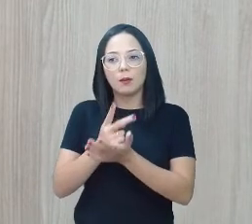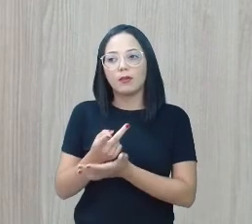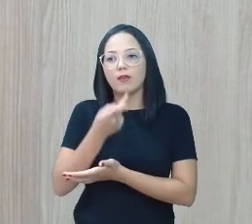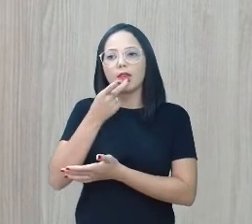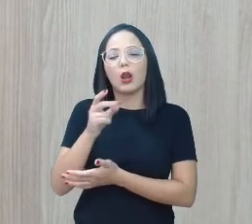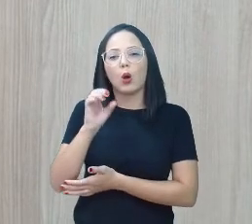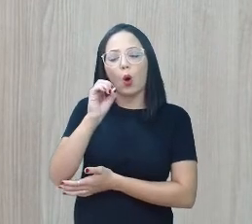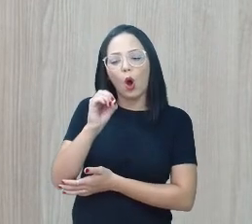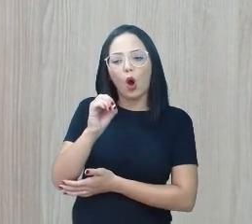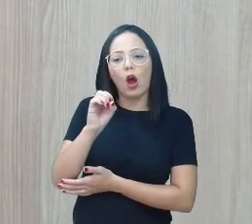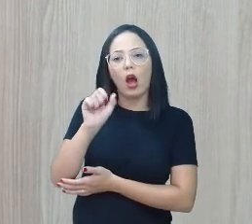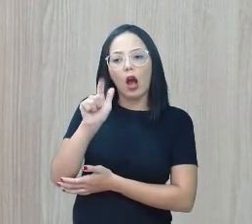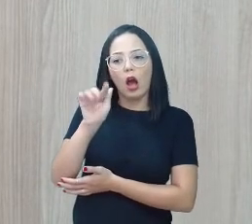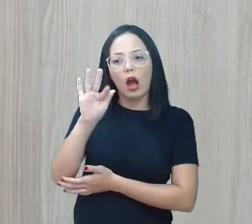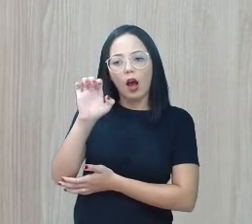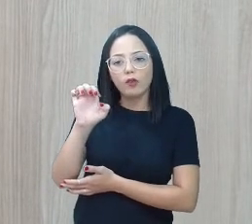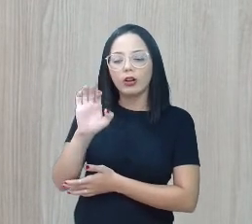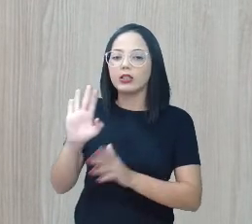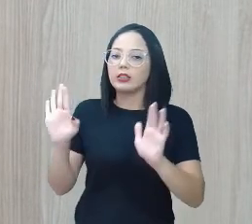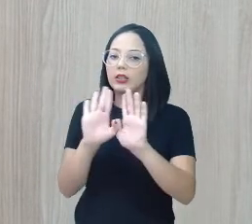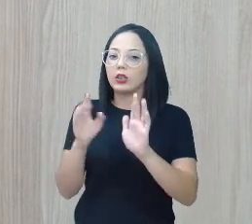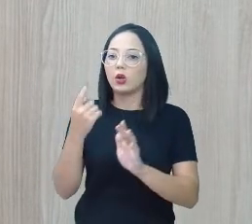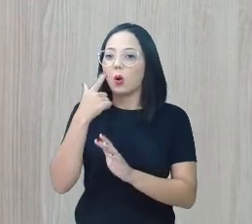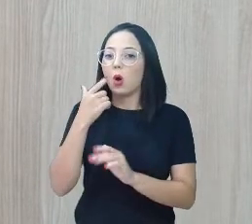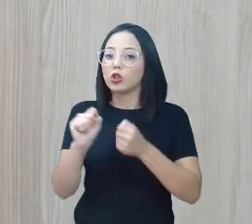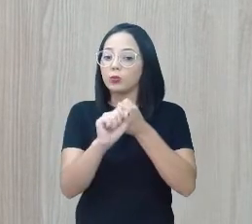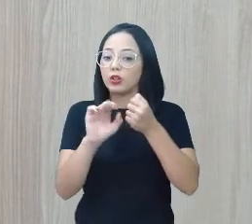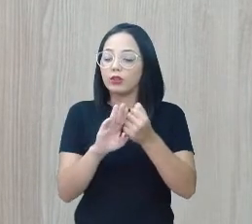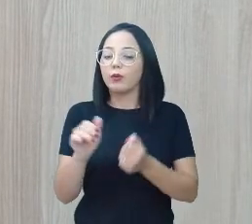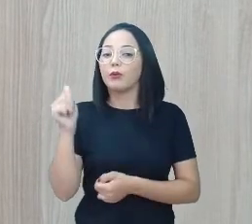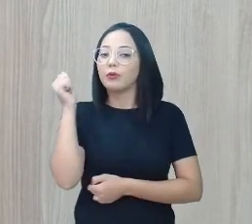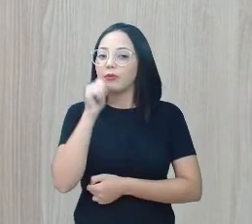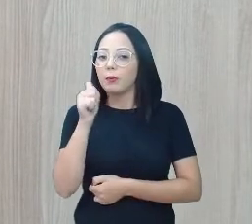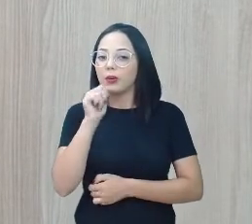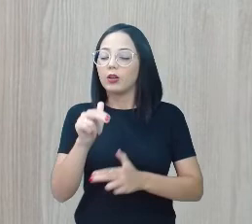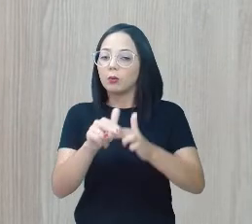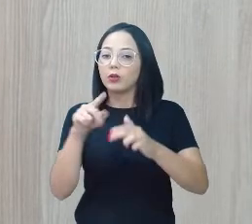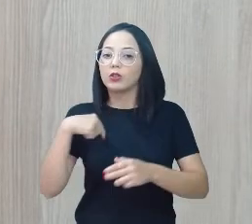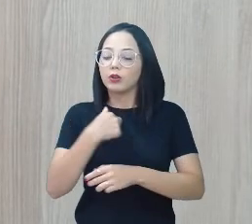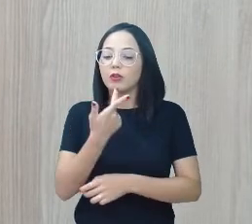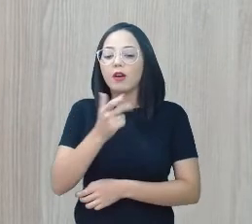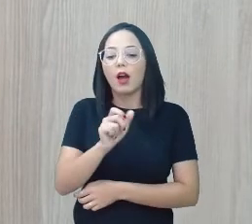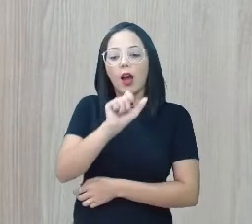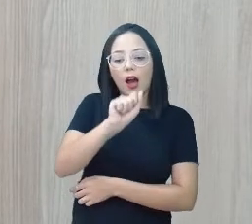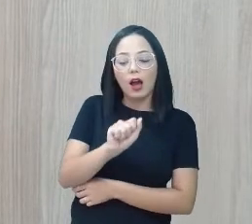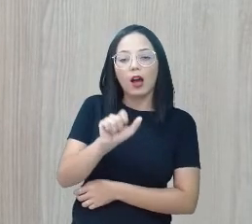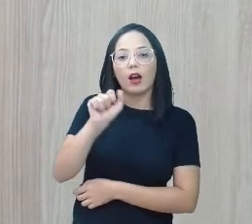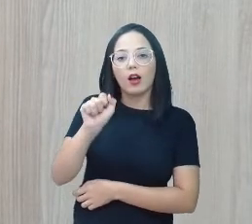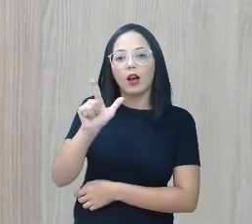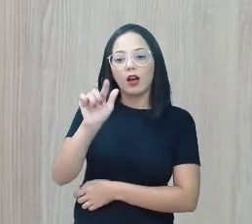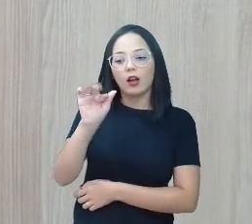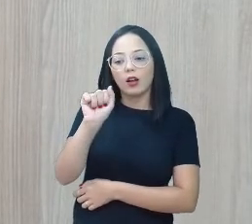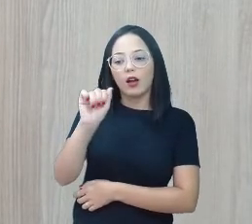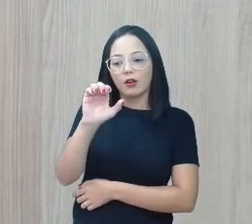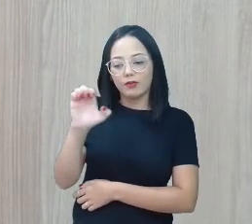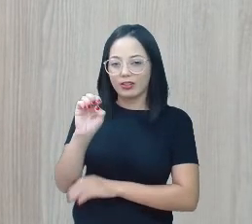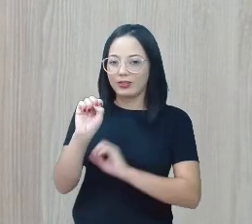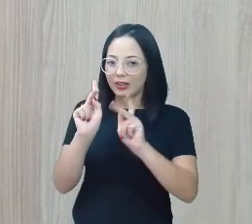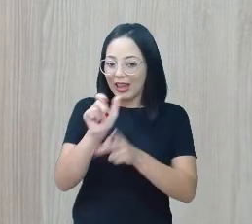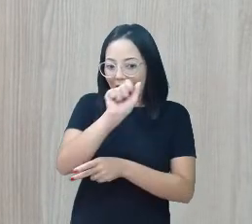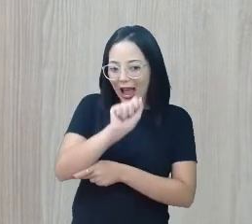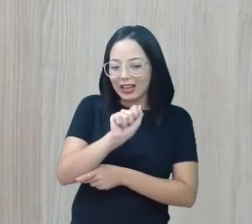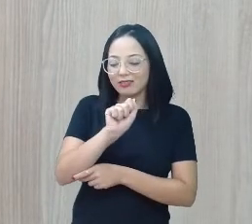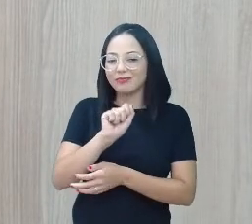alface. Não, Luísa, a alface é um substantivo feminino, tá vendo? Então a gente diz a alface, tá